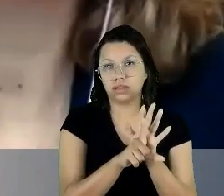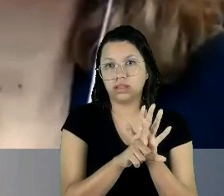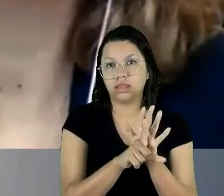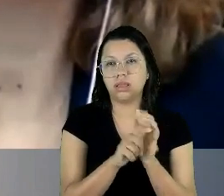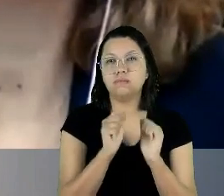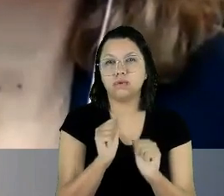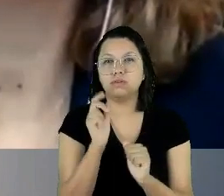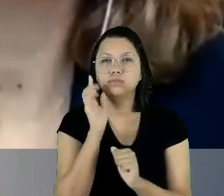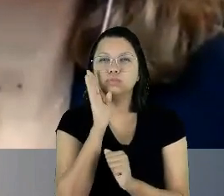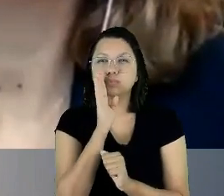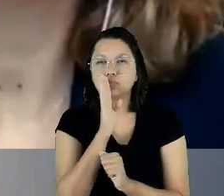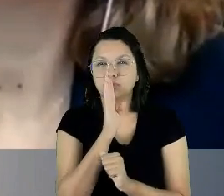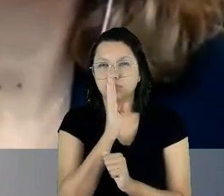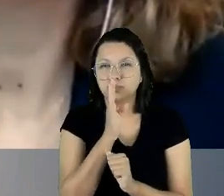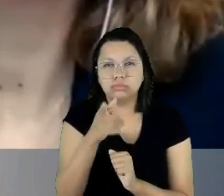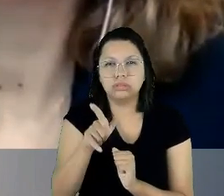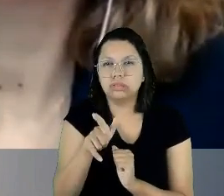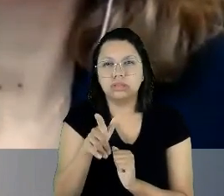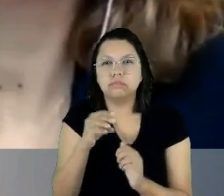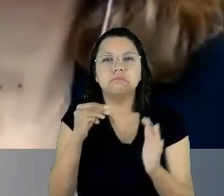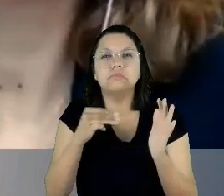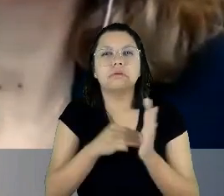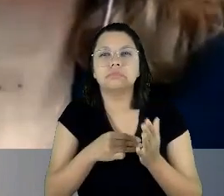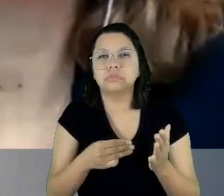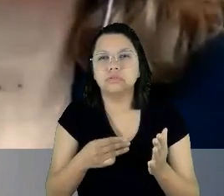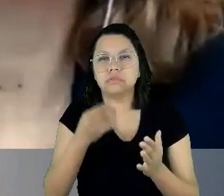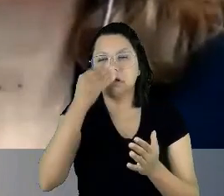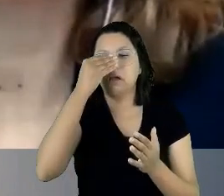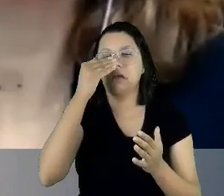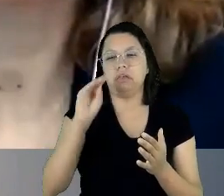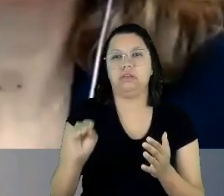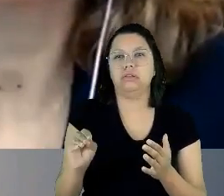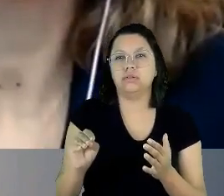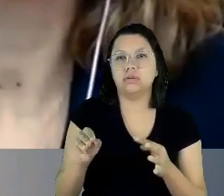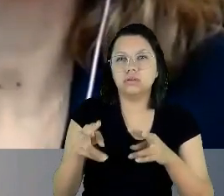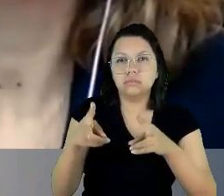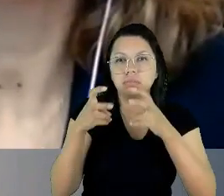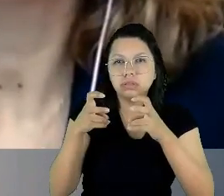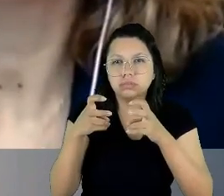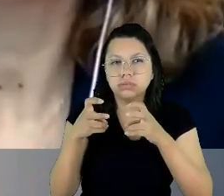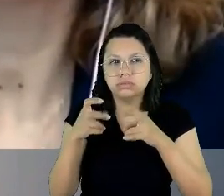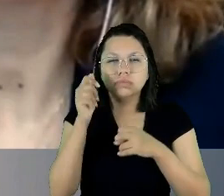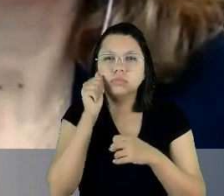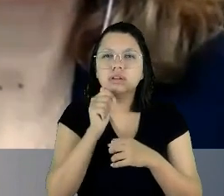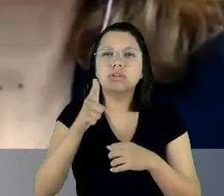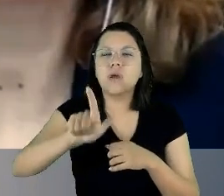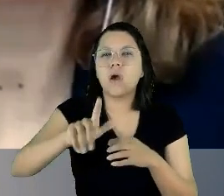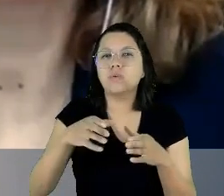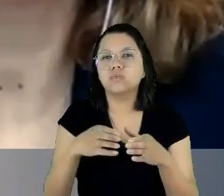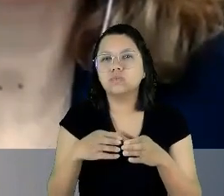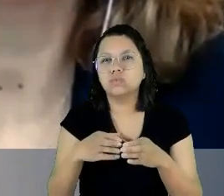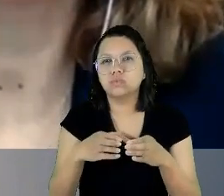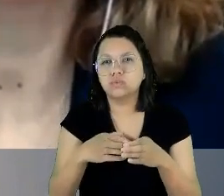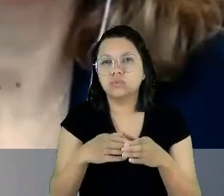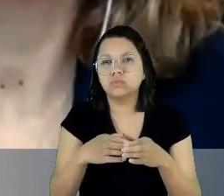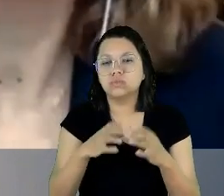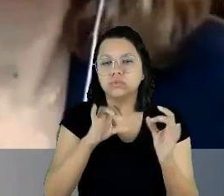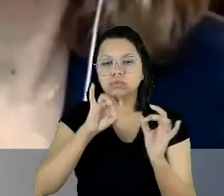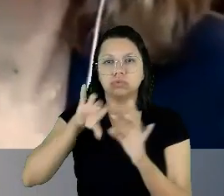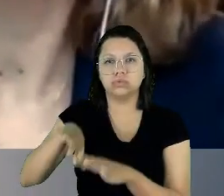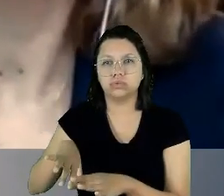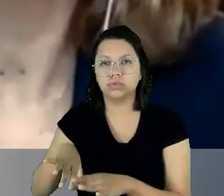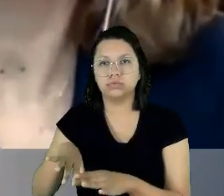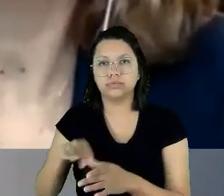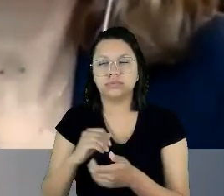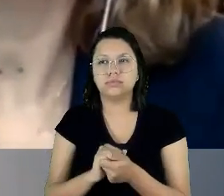substantiva pode, silenciosamente, sem justificativa razoável, ignorar as perspectivas das mulheres e de outros grupos